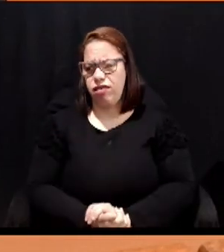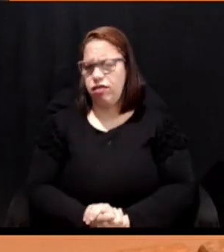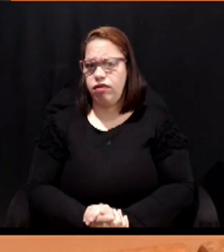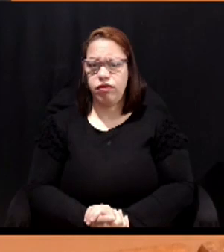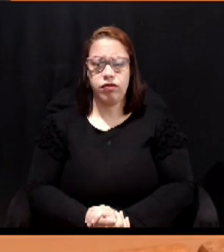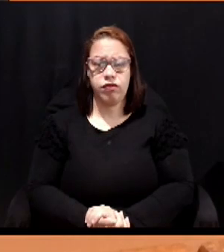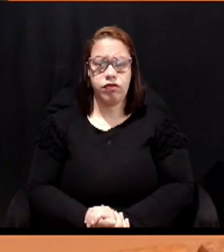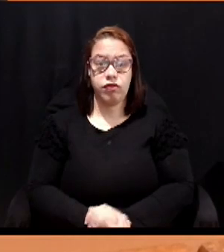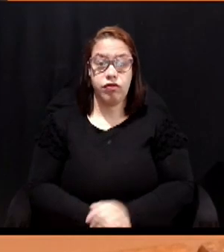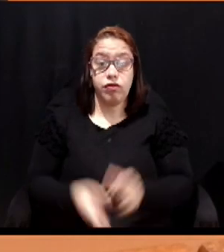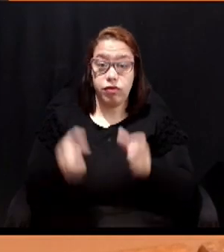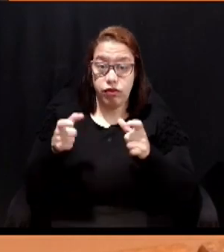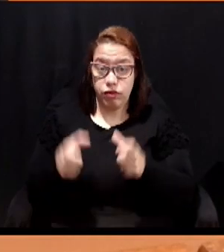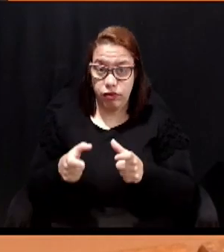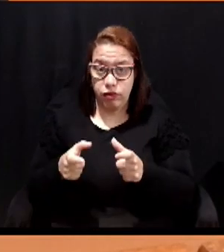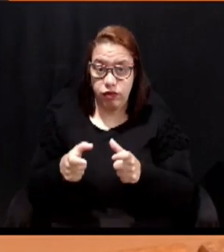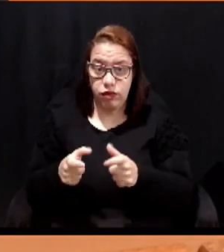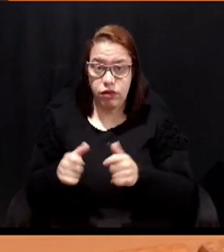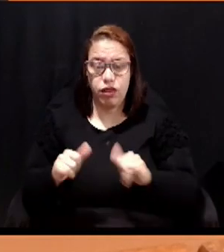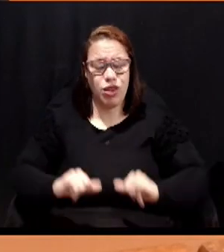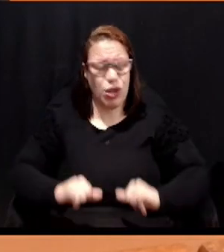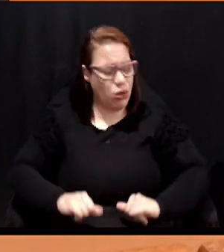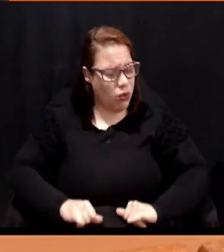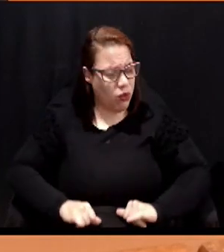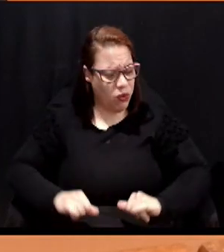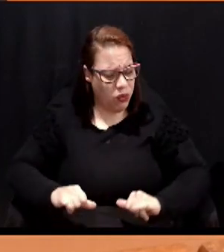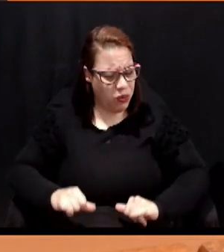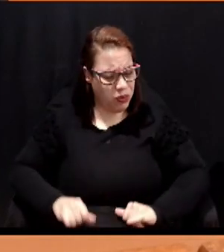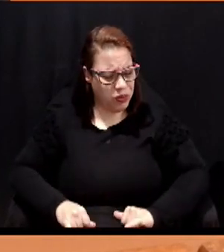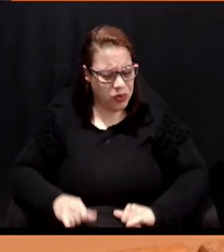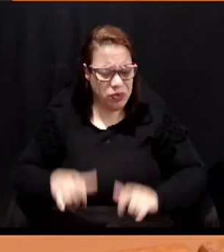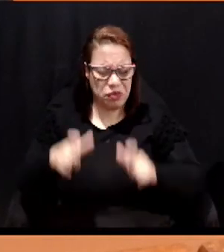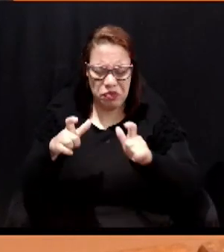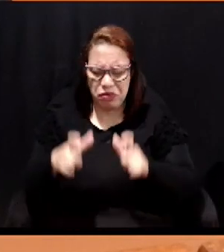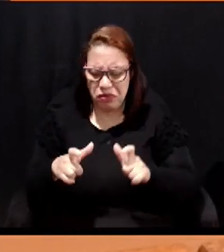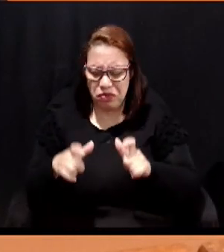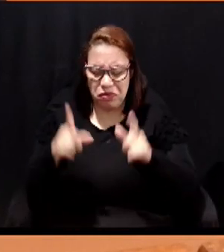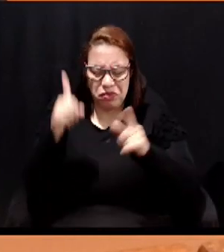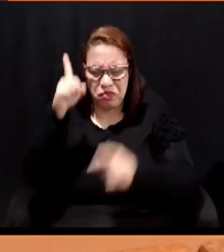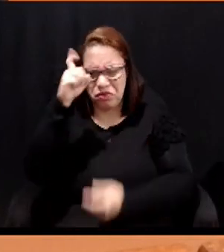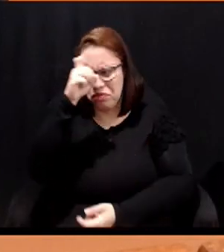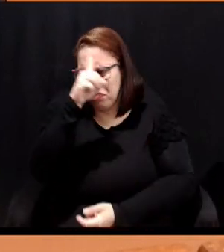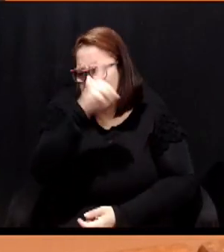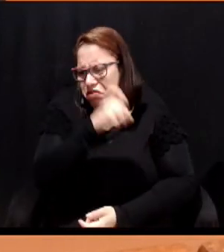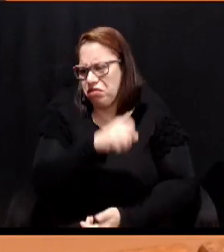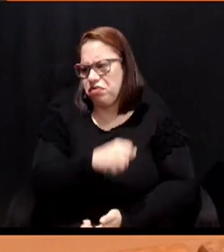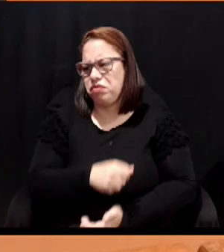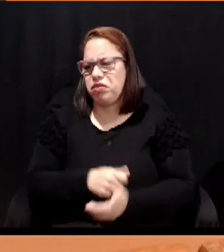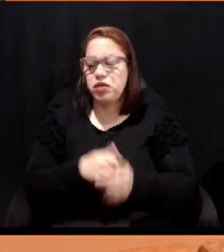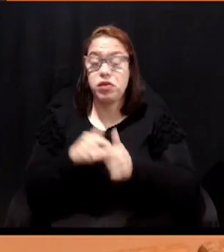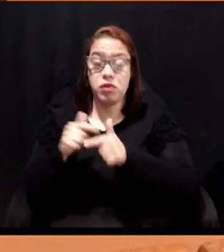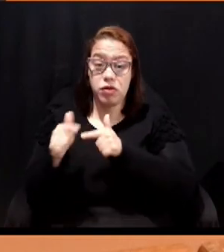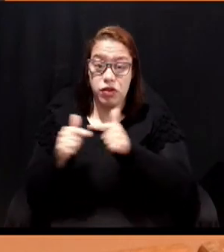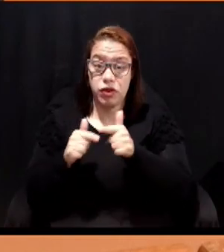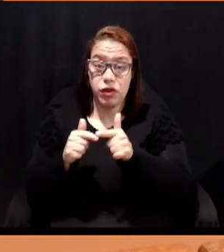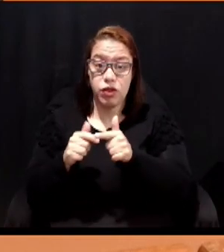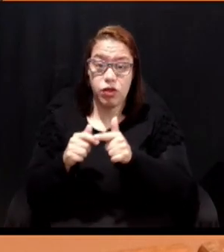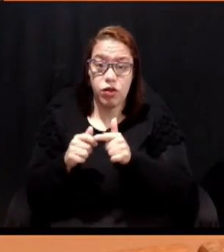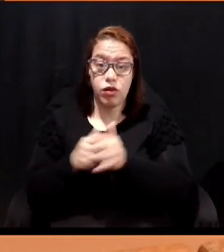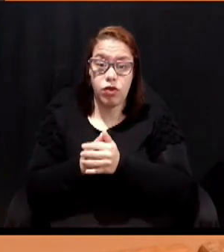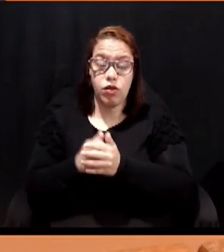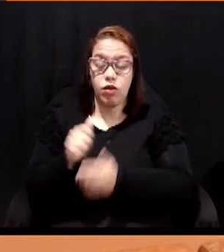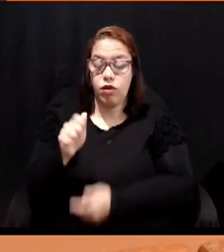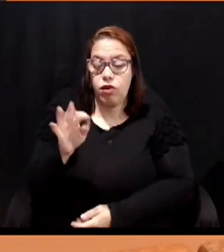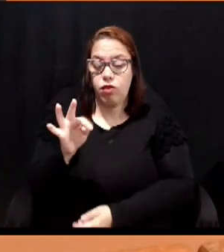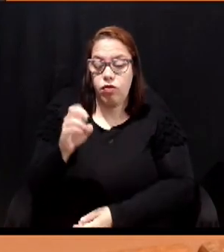já sofrida, numa região difícil, numa região que trabalha com nuclear, atômico, então a